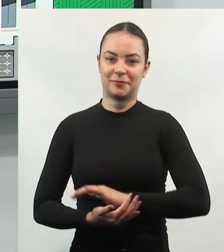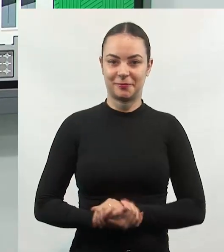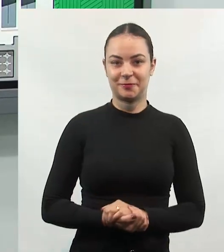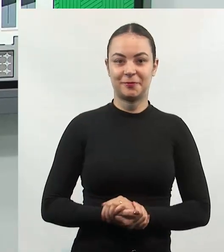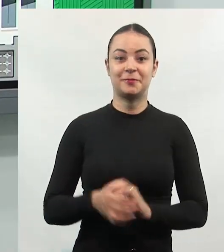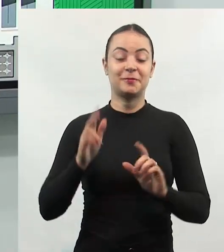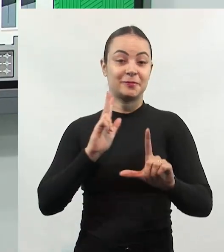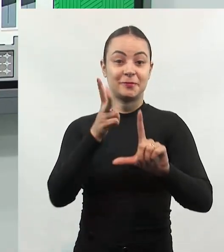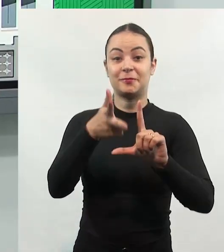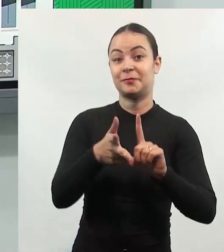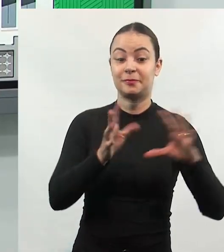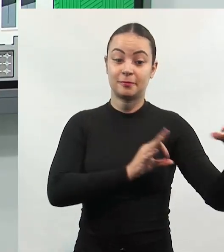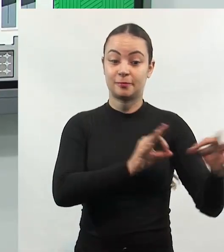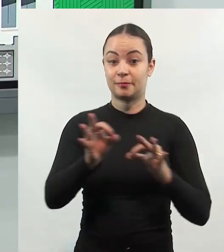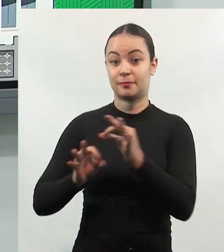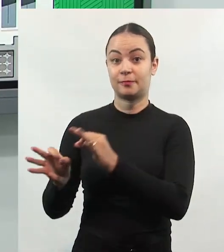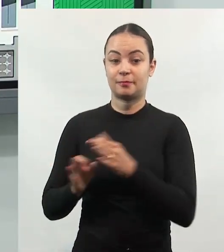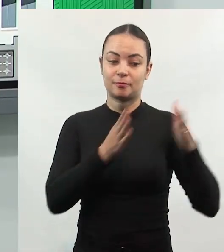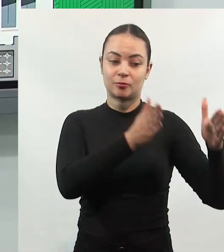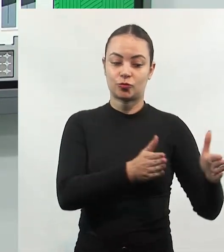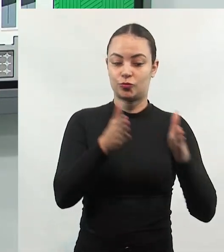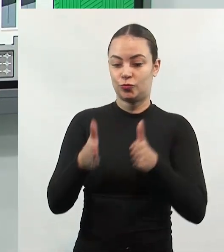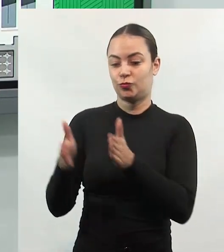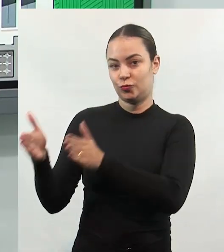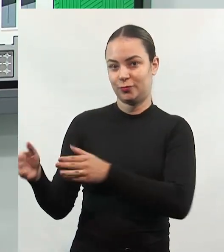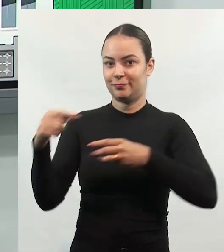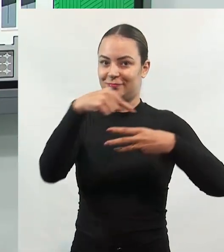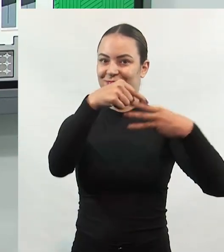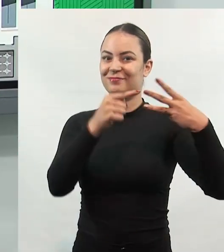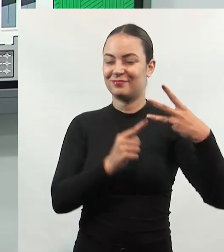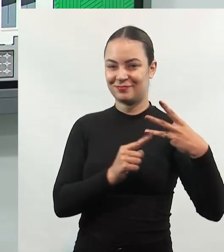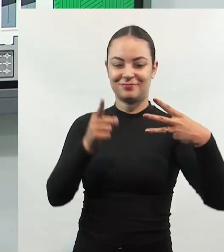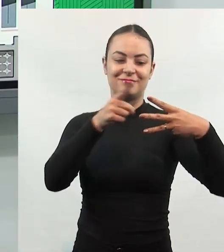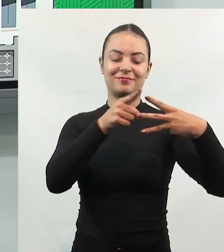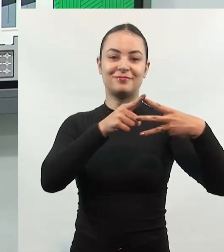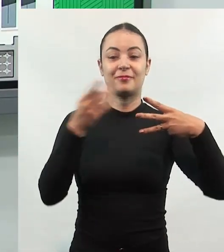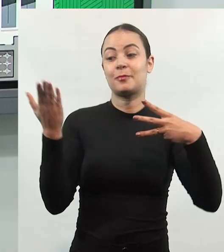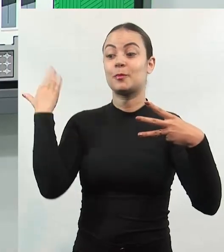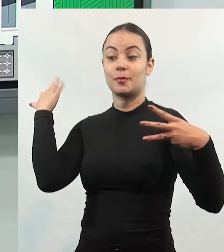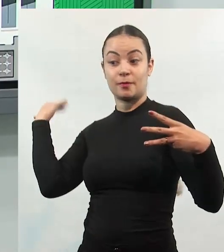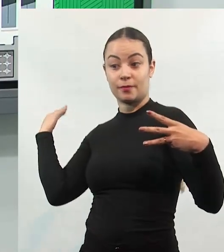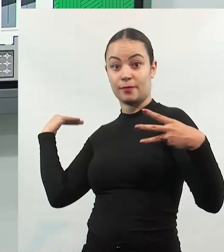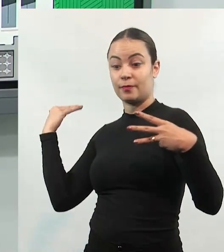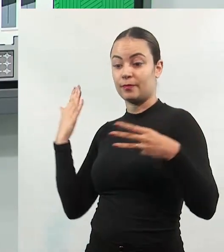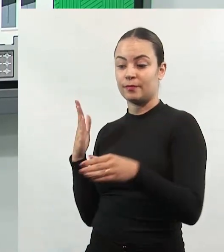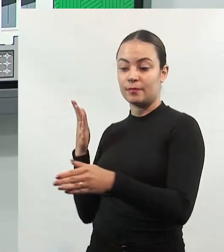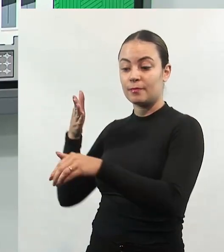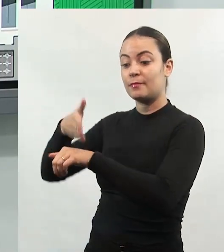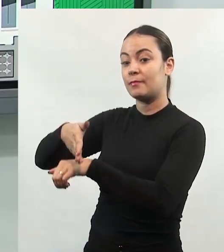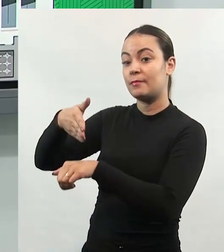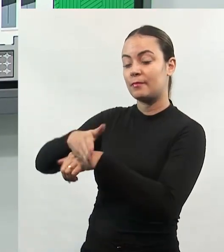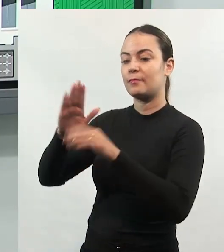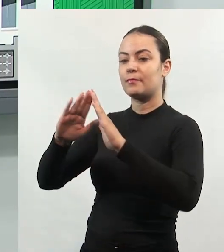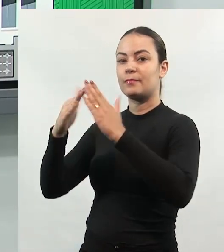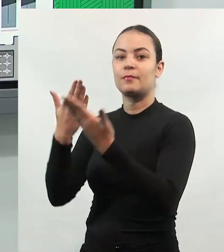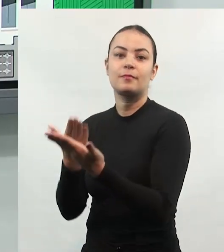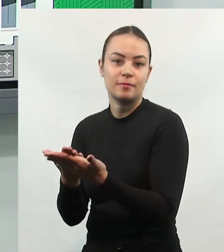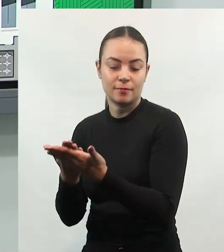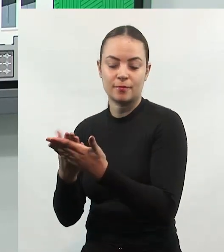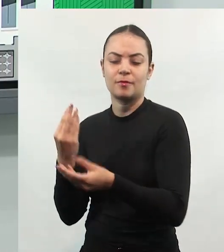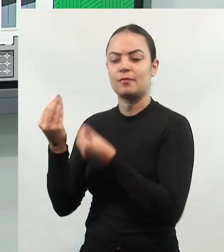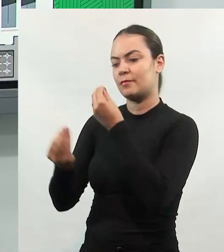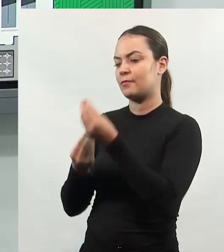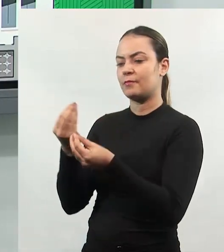antes. Antes de entrar na escola, quais as expectativas que as nossas entrevistadas tinham, qual período que elas entraram na escola, onde